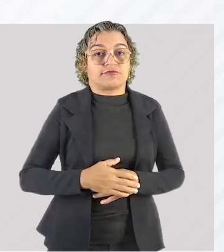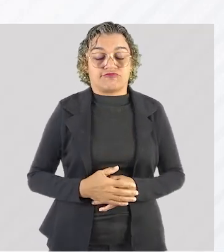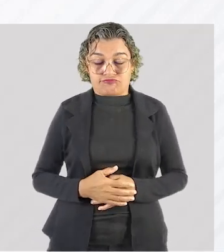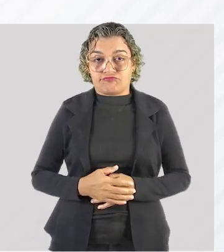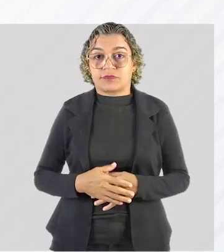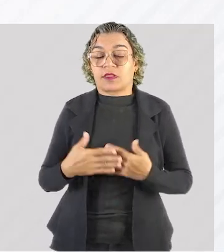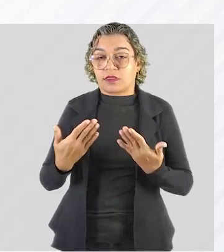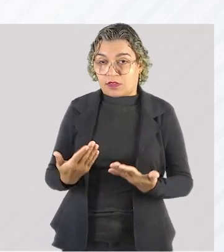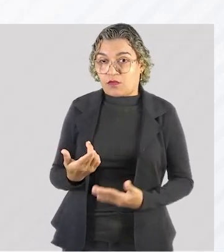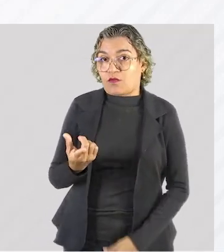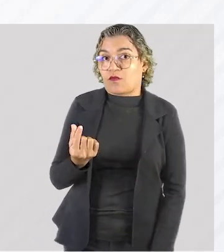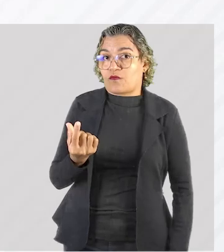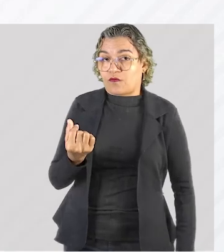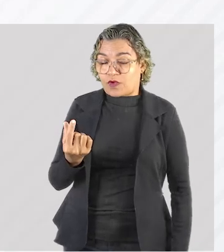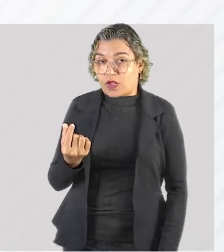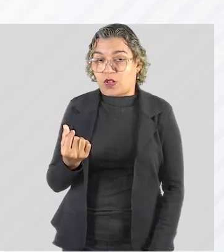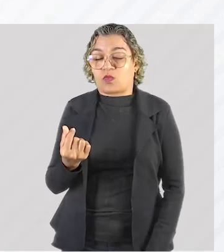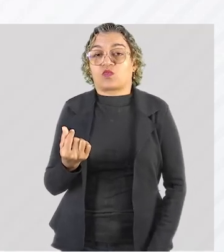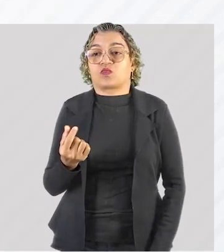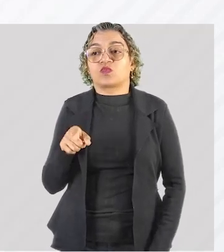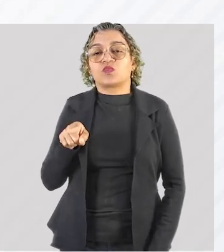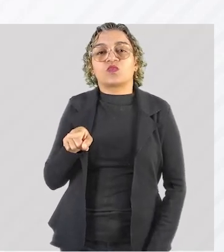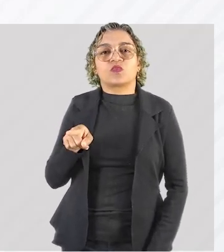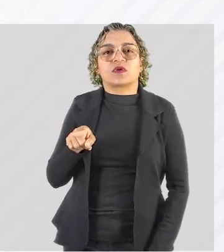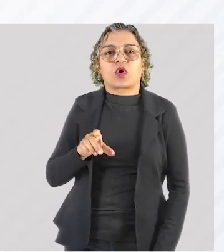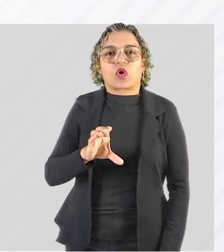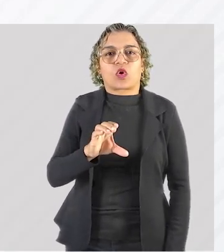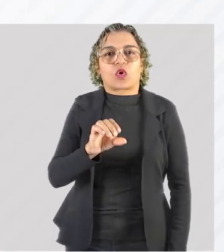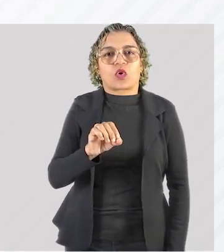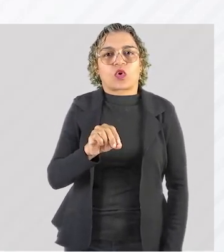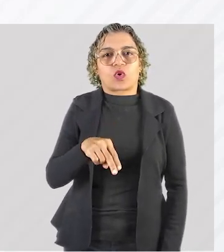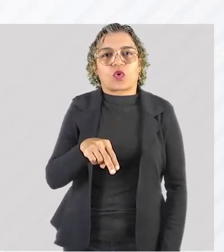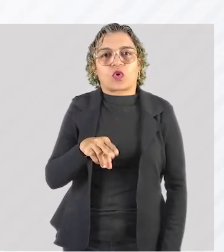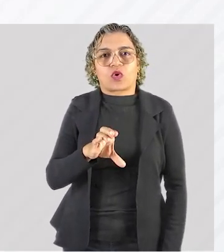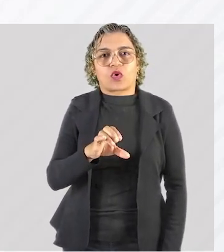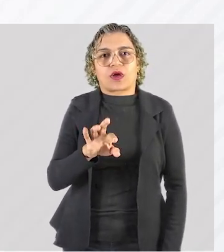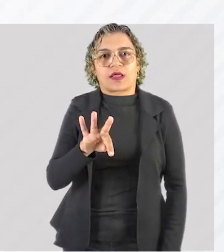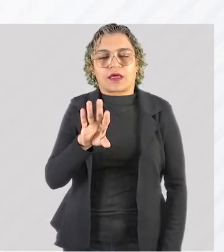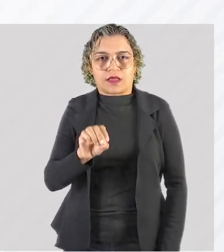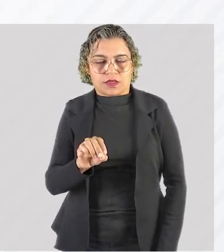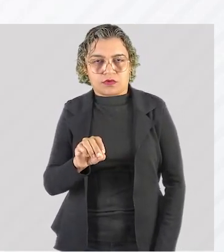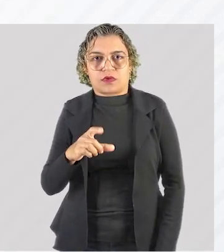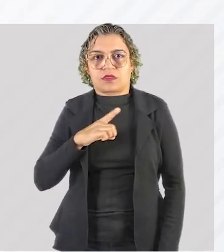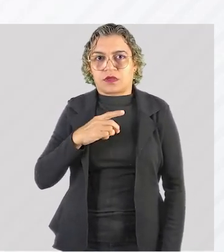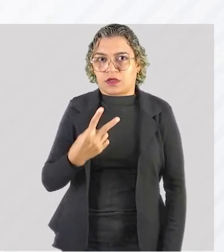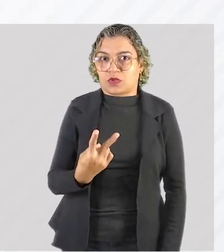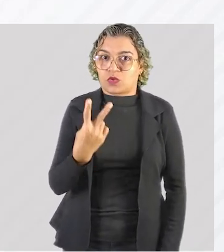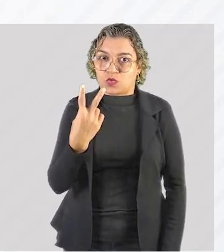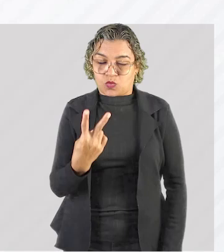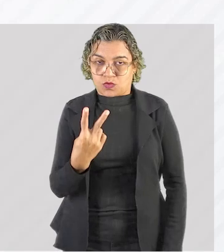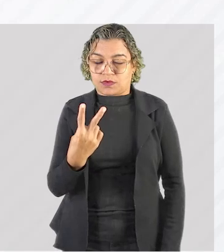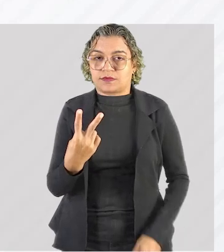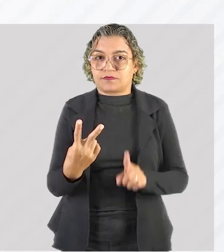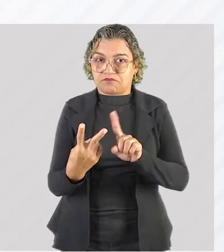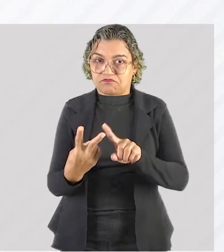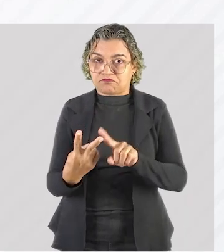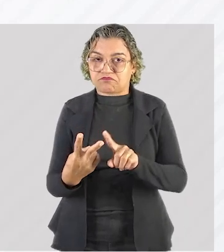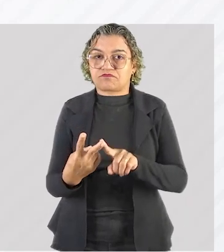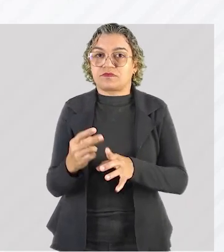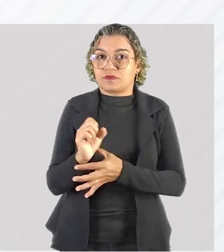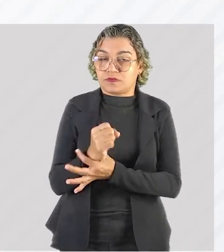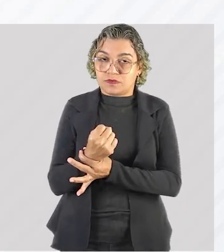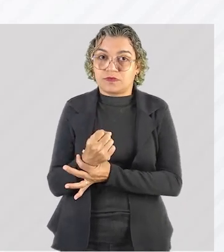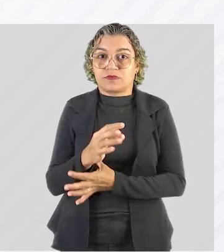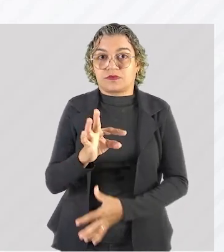o preço Y do concreto bombeado é composto de duas partes. Uma fixa, chamada